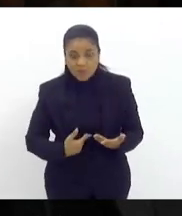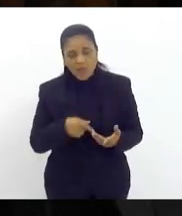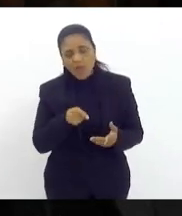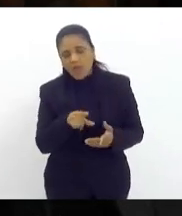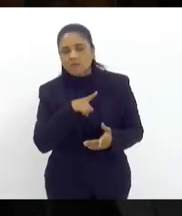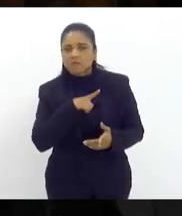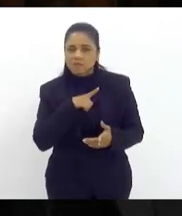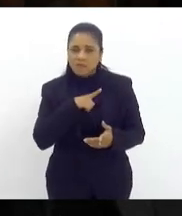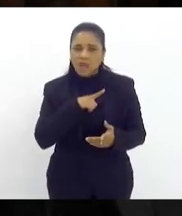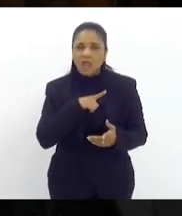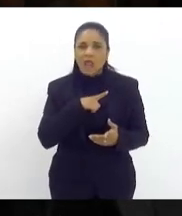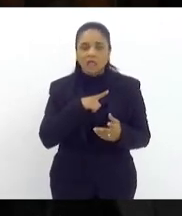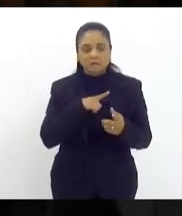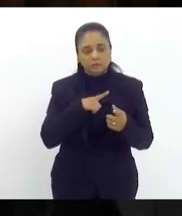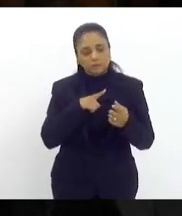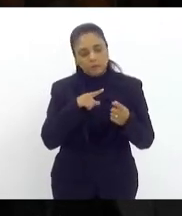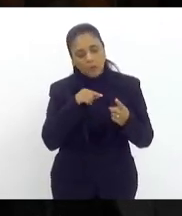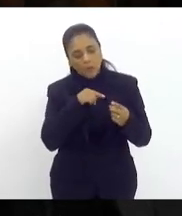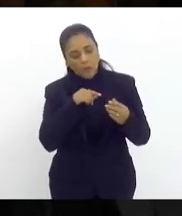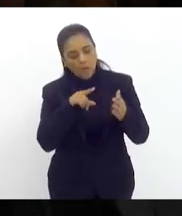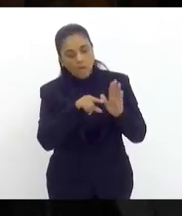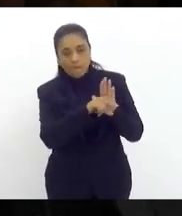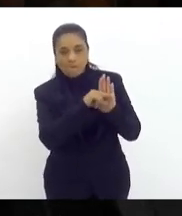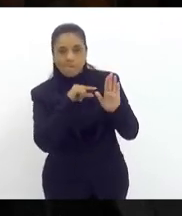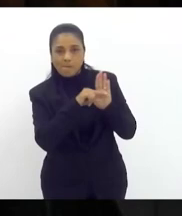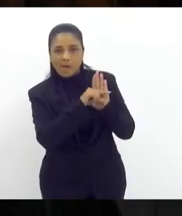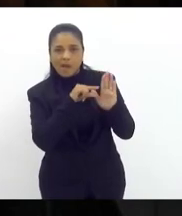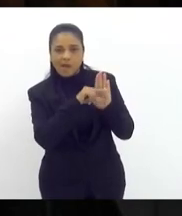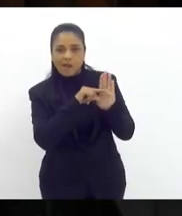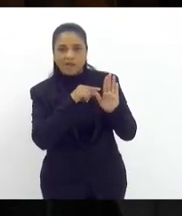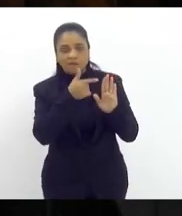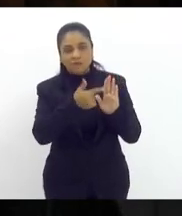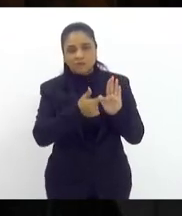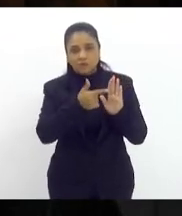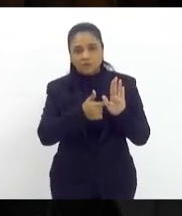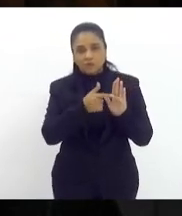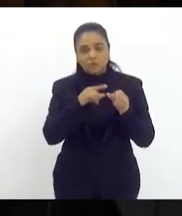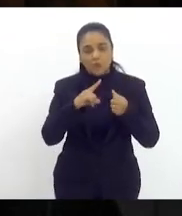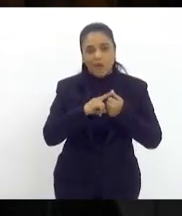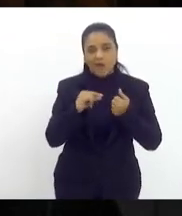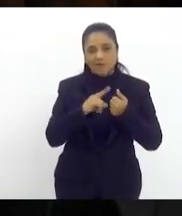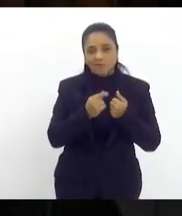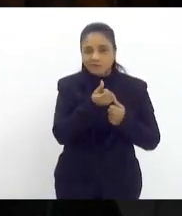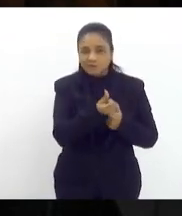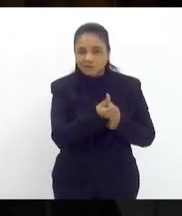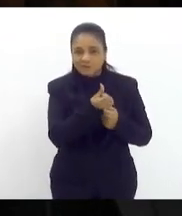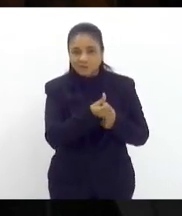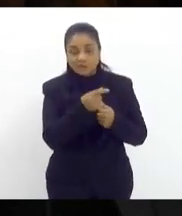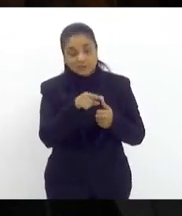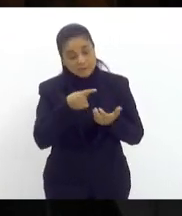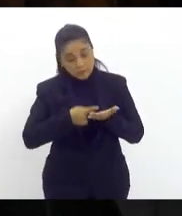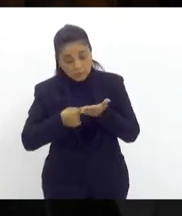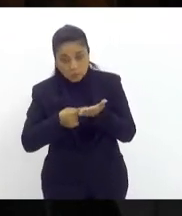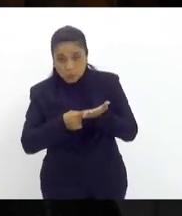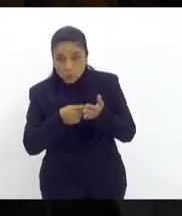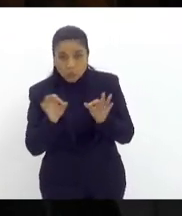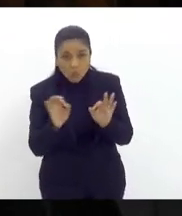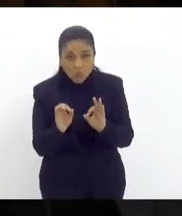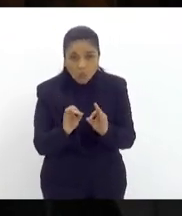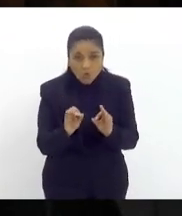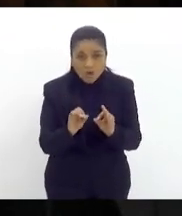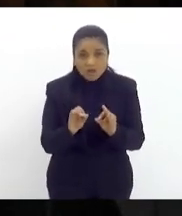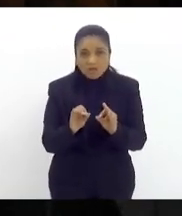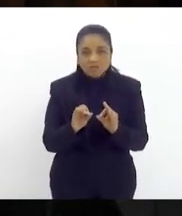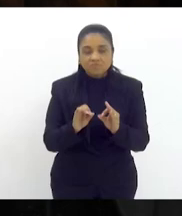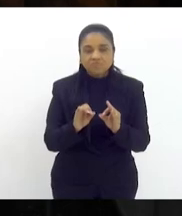no parágrafo segundo do artigo 6º que diz que se não cumprir poderá ter